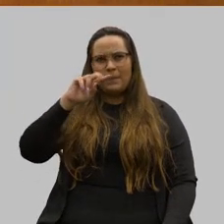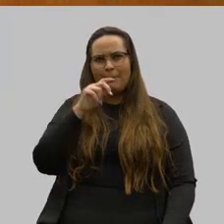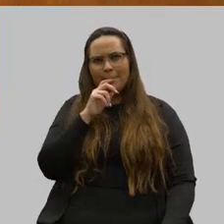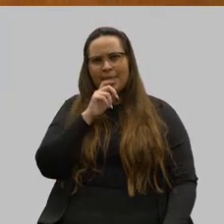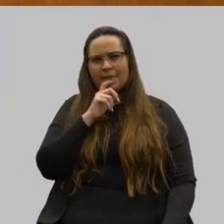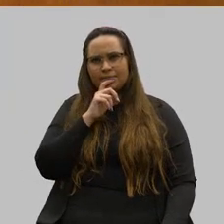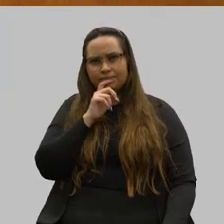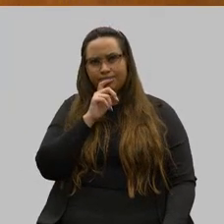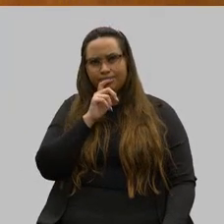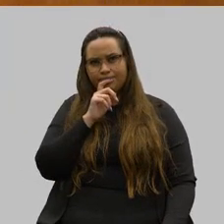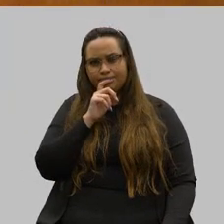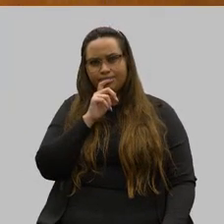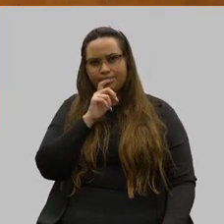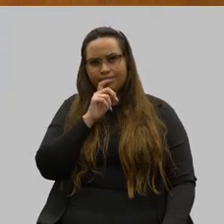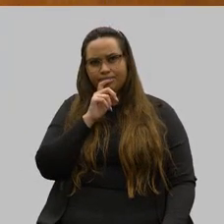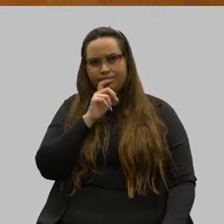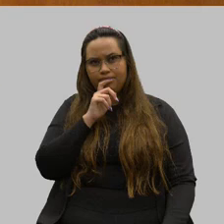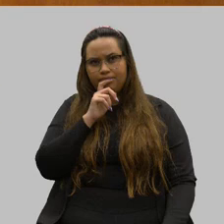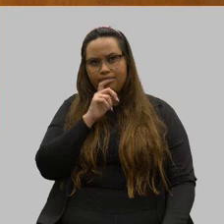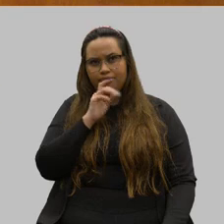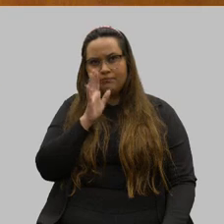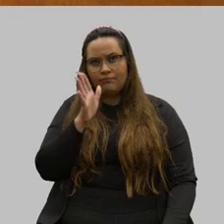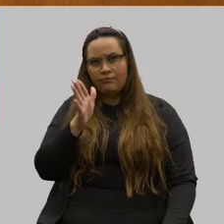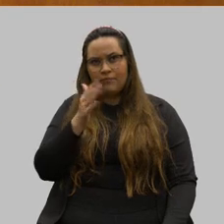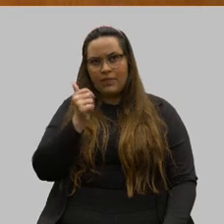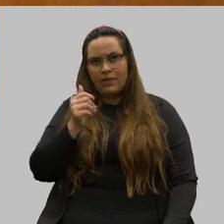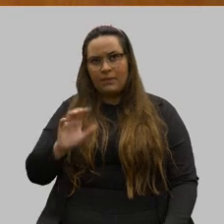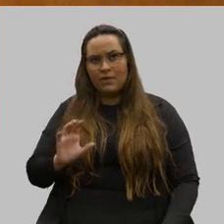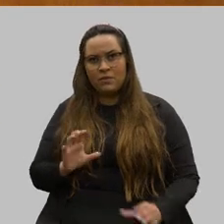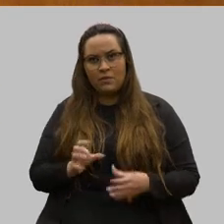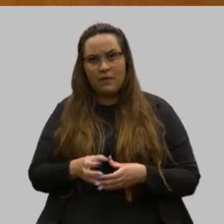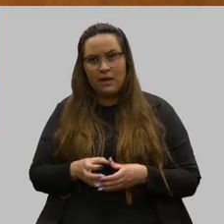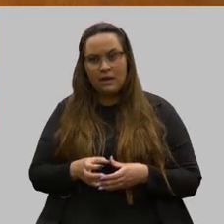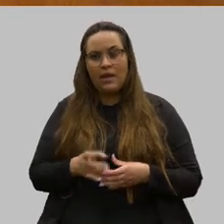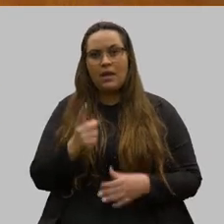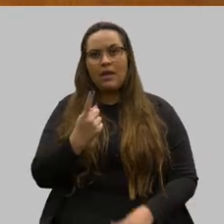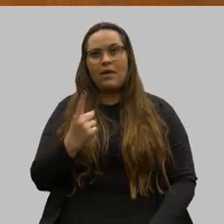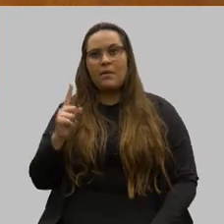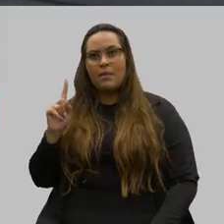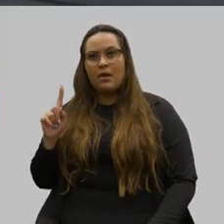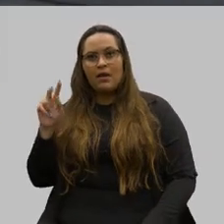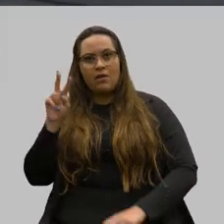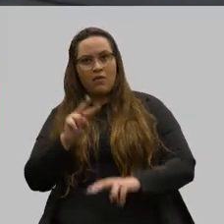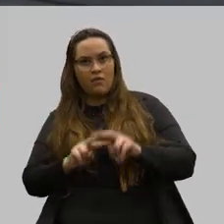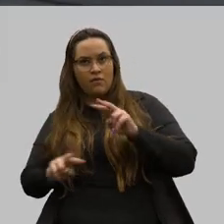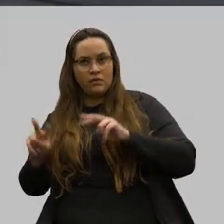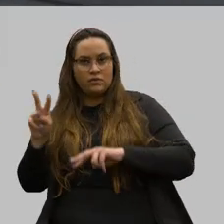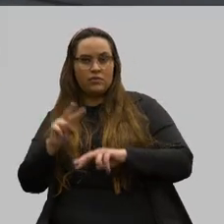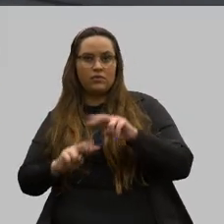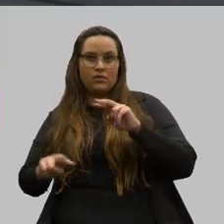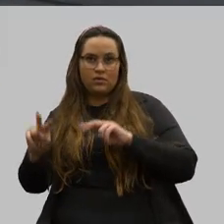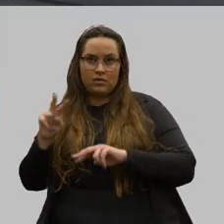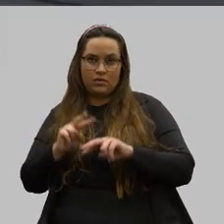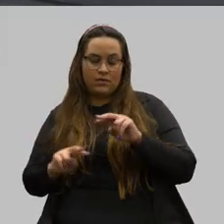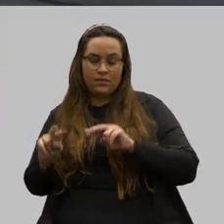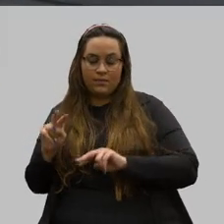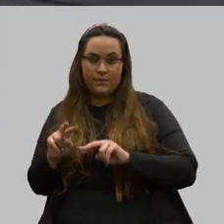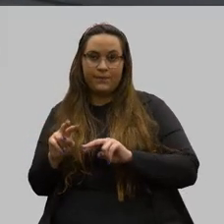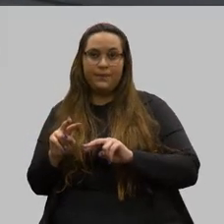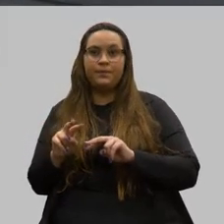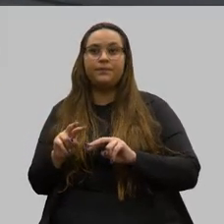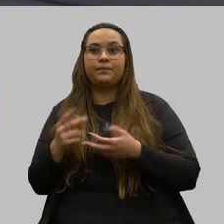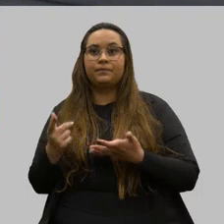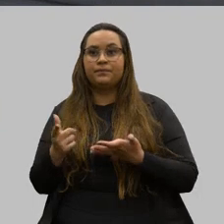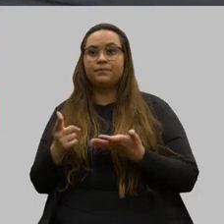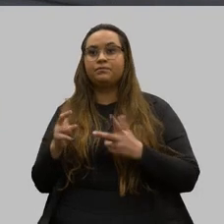tivemos nós pedimos uma equipe que fizesse uma vistoria essa vistoria a questão de